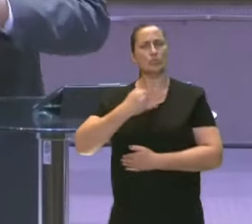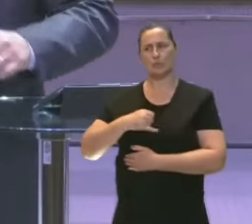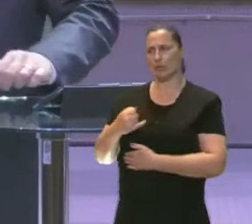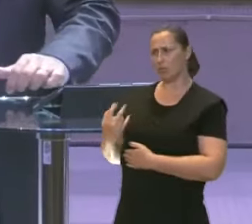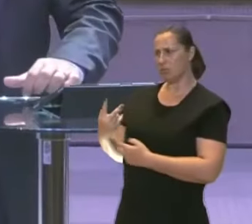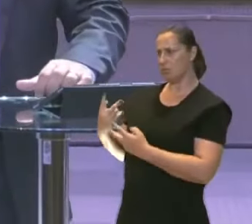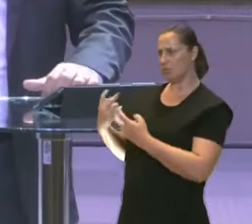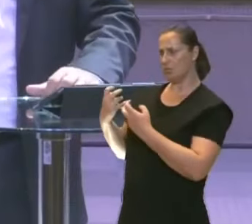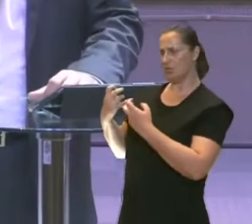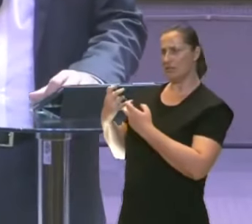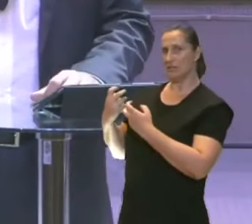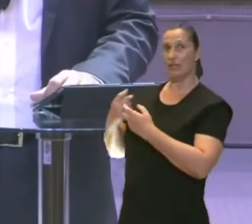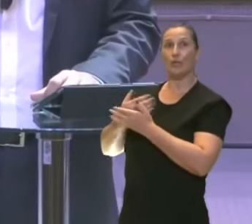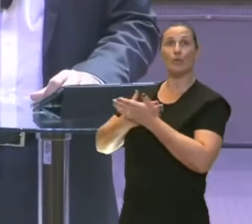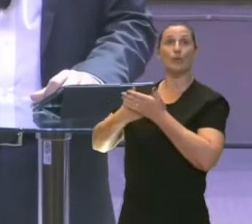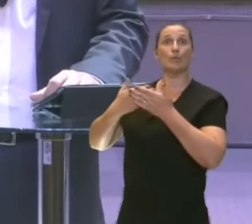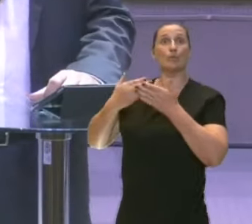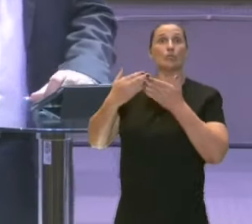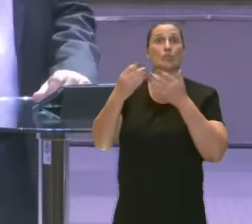José chorou.